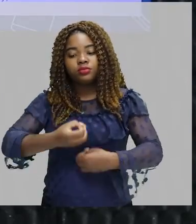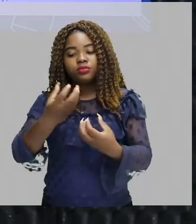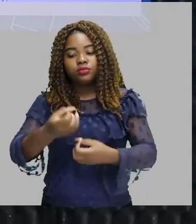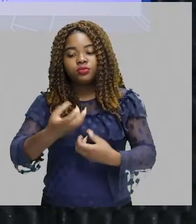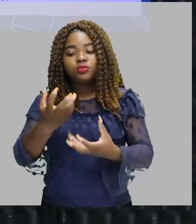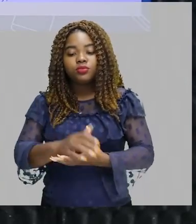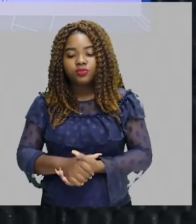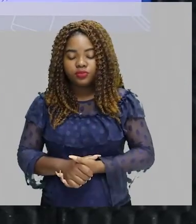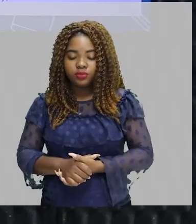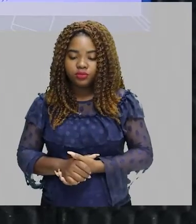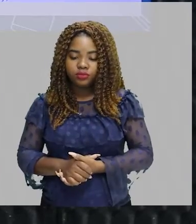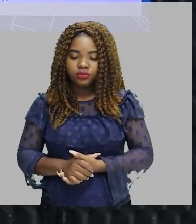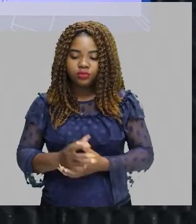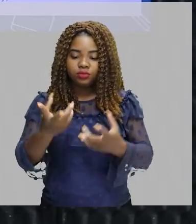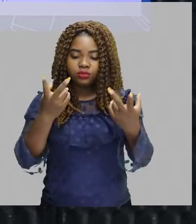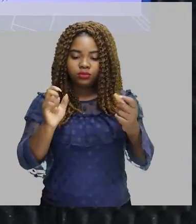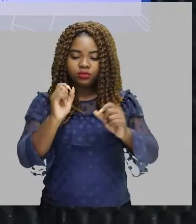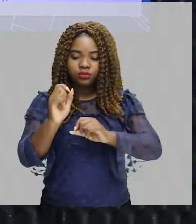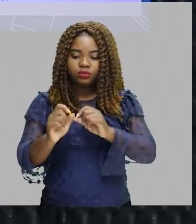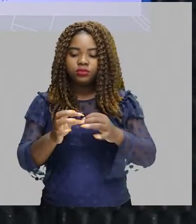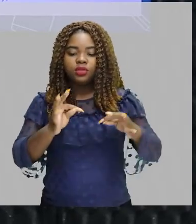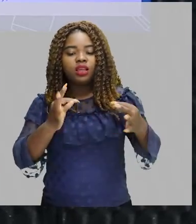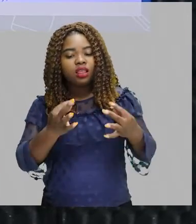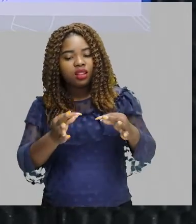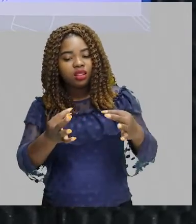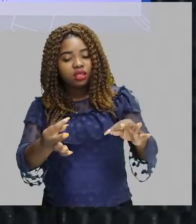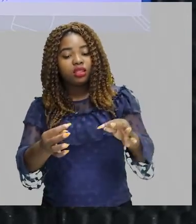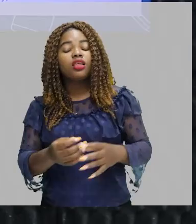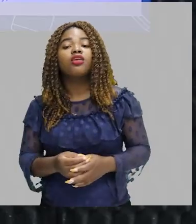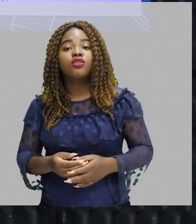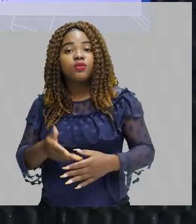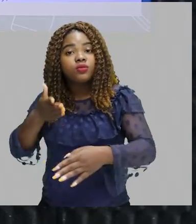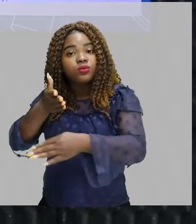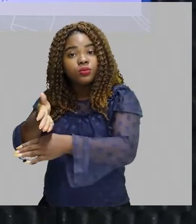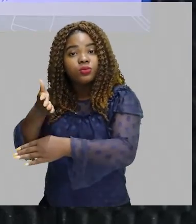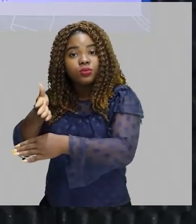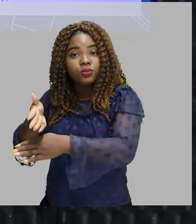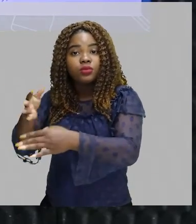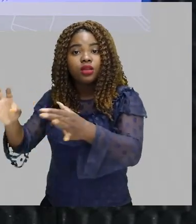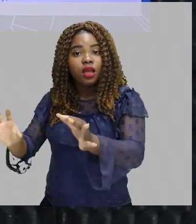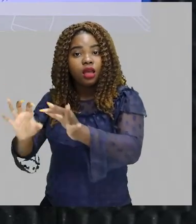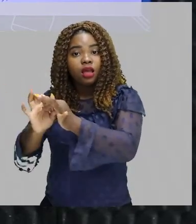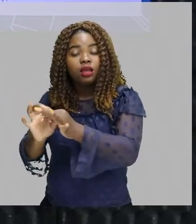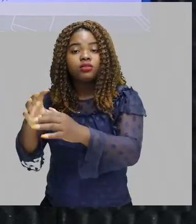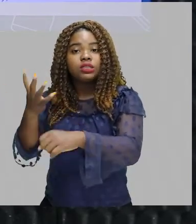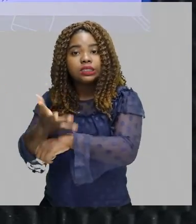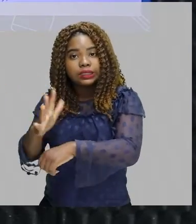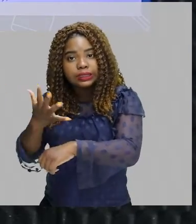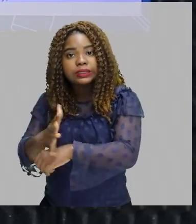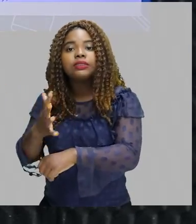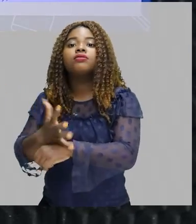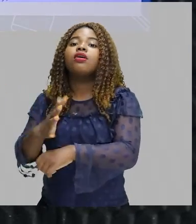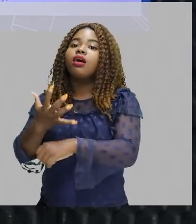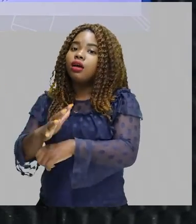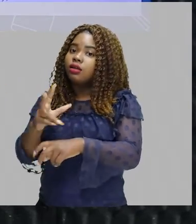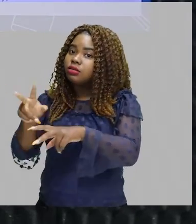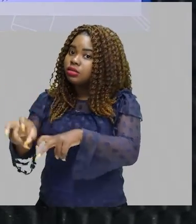vamos perceber aí a tecnologia adentrando nas atividades agrícolas em grande intensidade. Então,